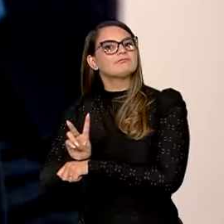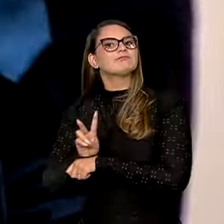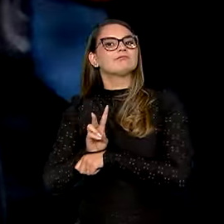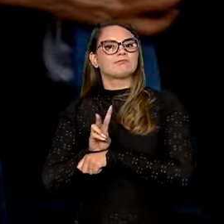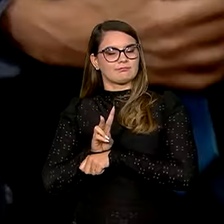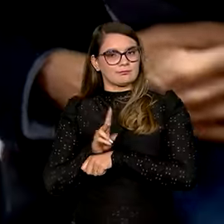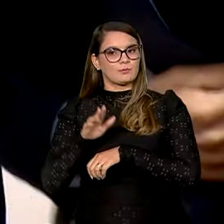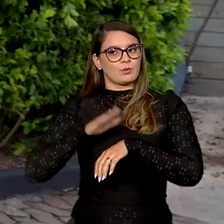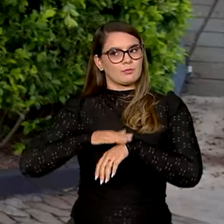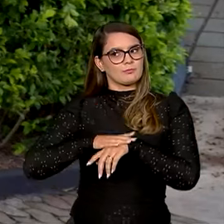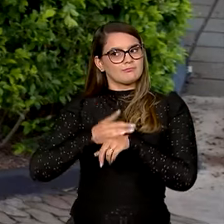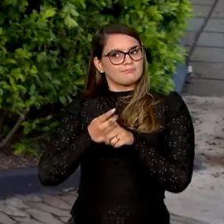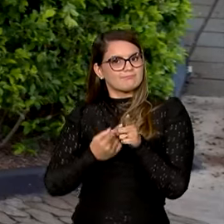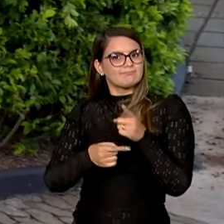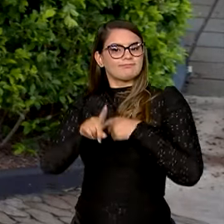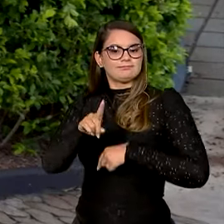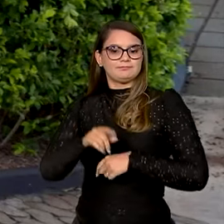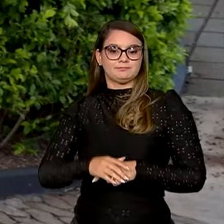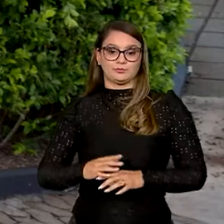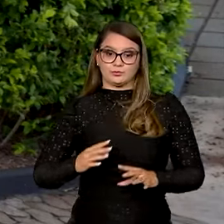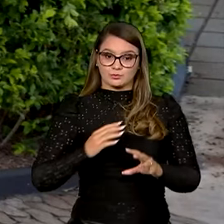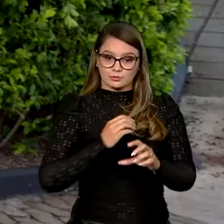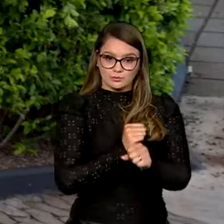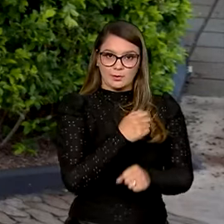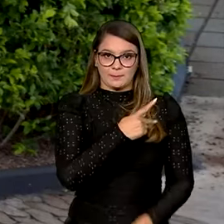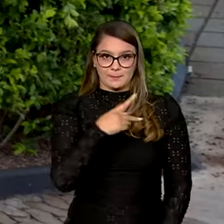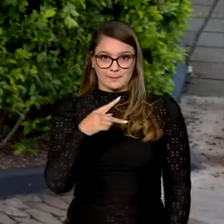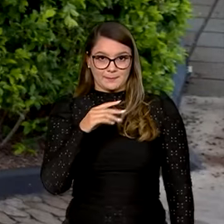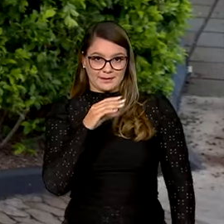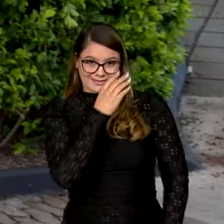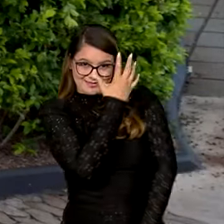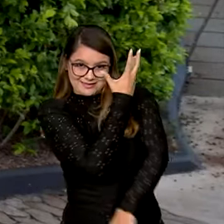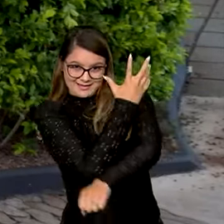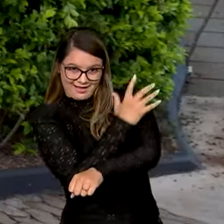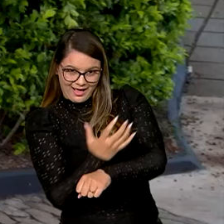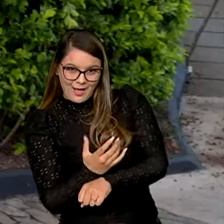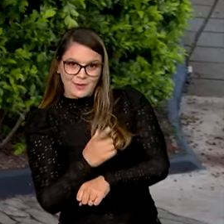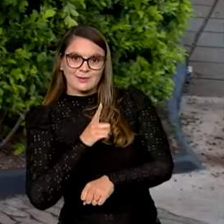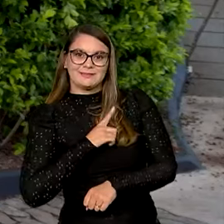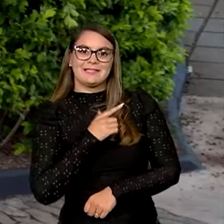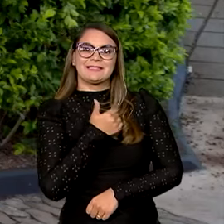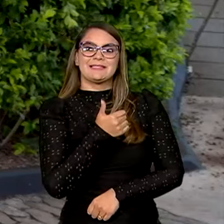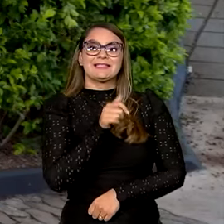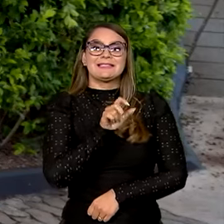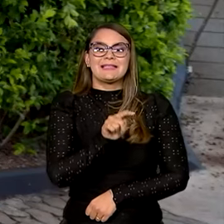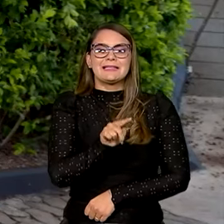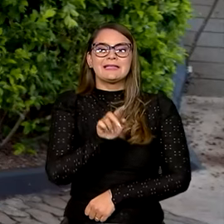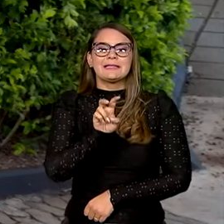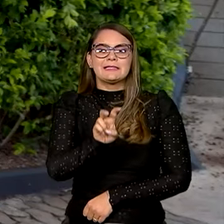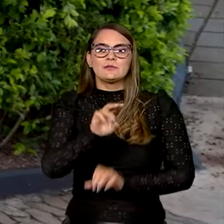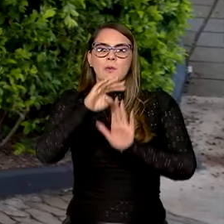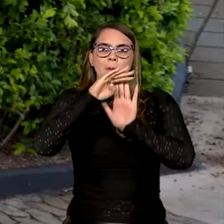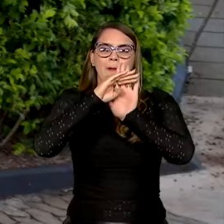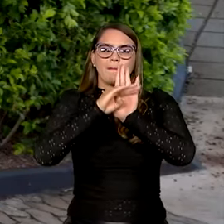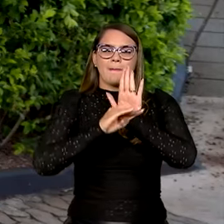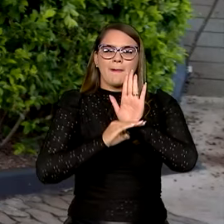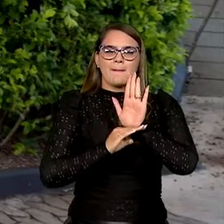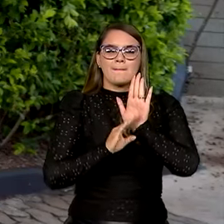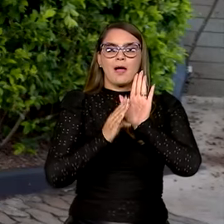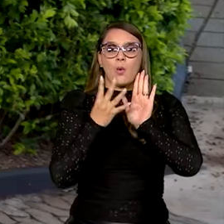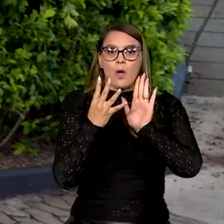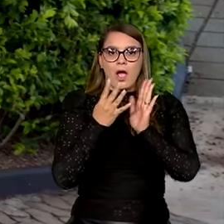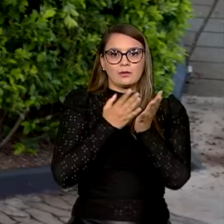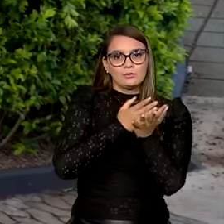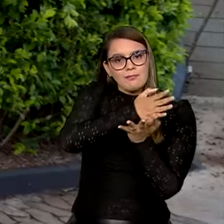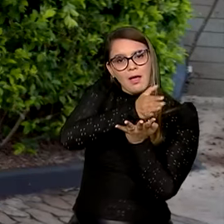nessa recuperação. Ao todo, o PP Cerrado tem 175 metas distribuídas em 4 eixos